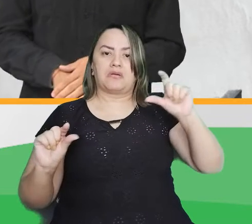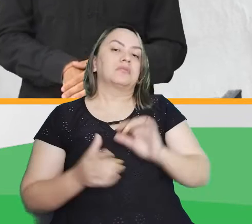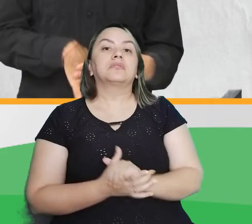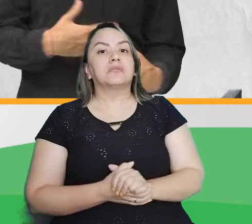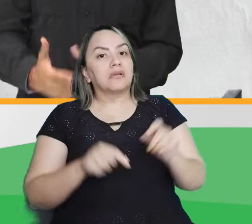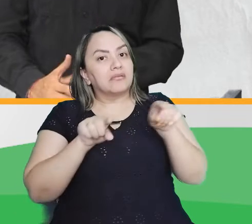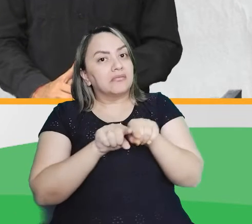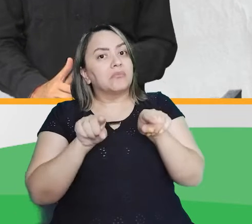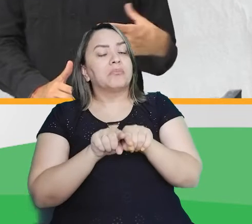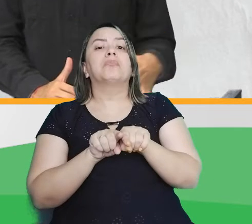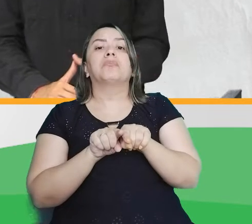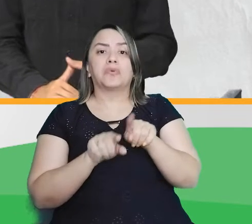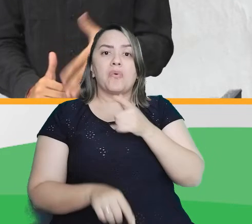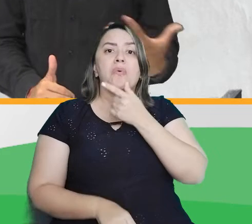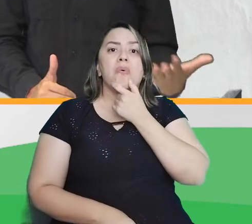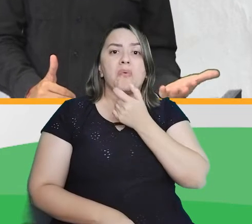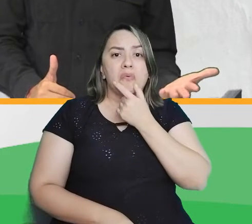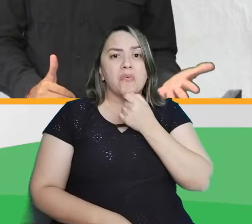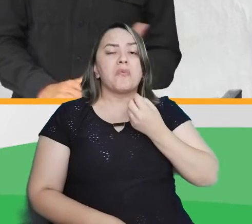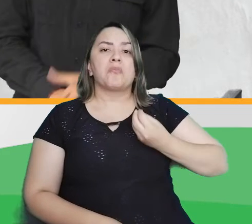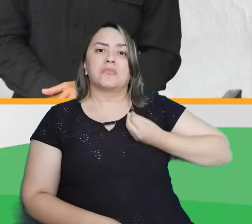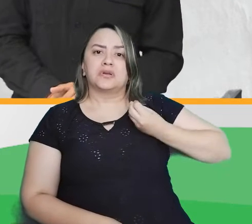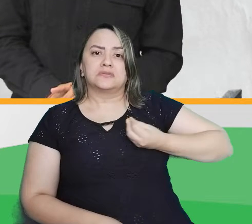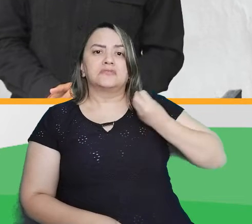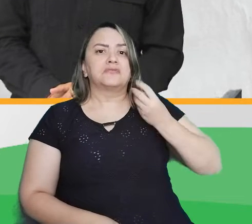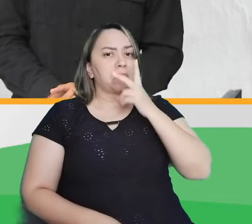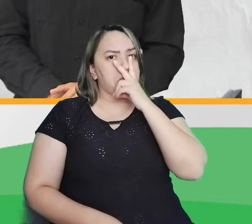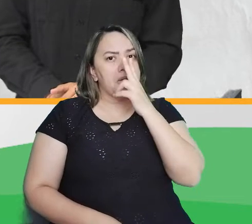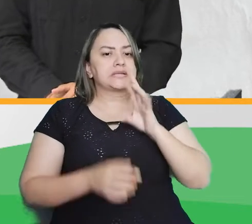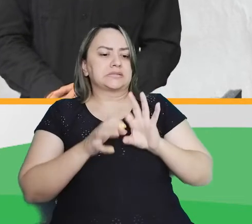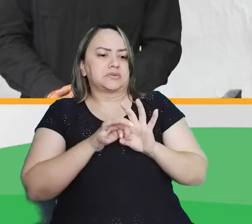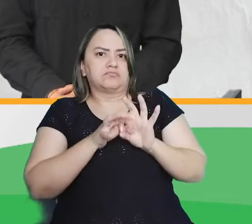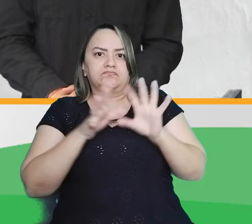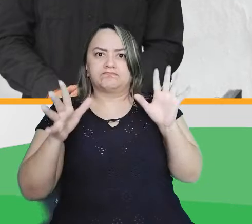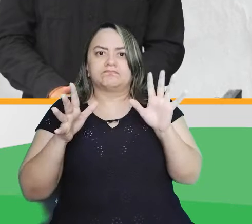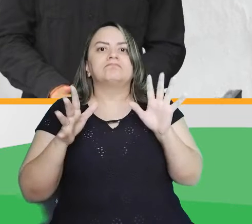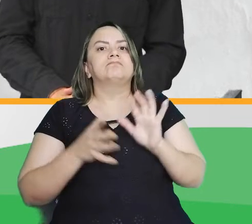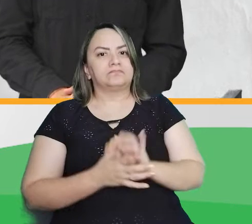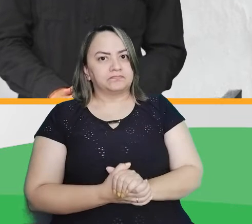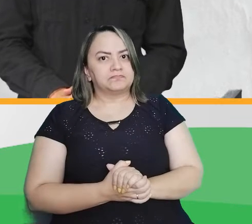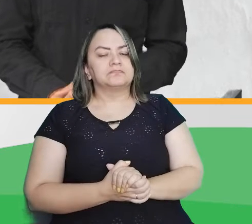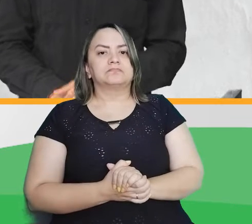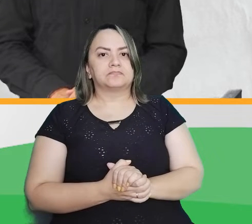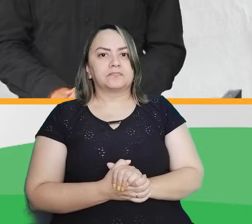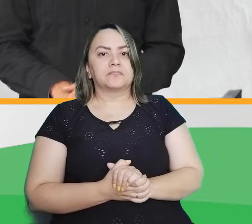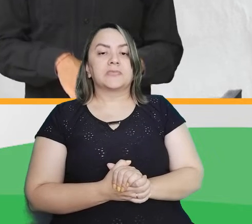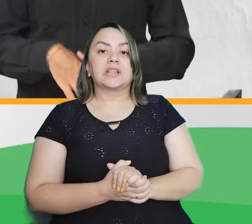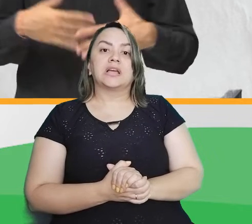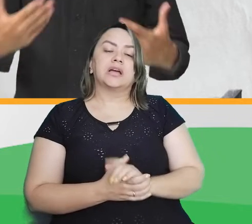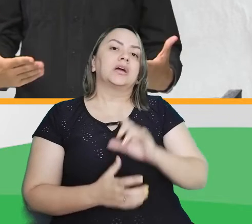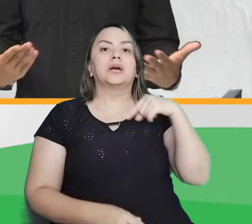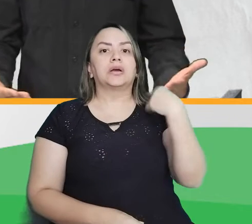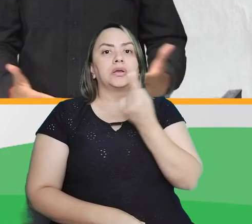homens desfrutam de uma liberdade sexual muito maior do que as mulheres, por exemplo. Isso, pessoal, para ficarmos apenas